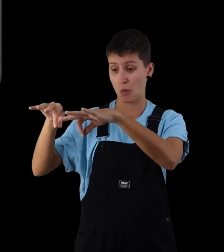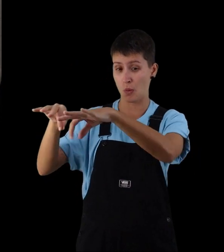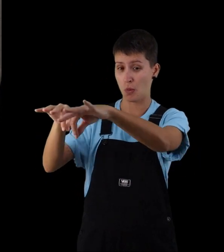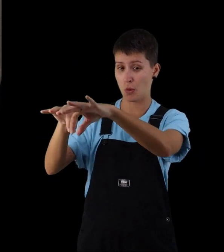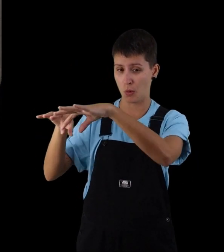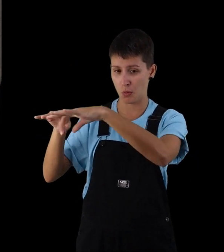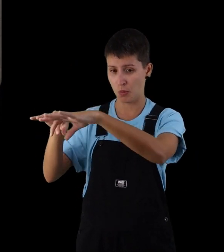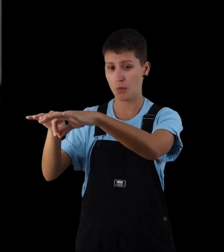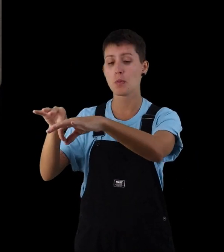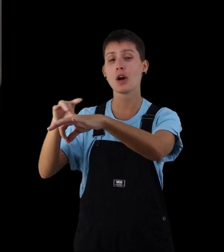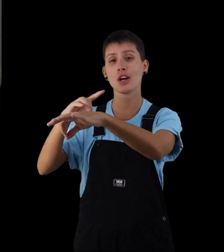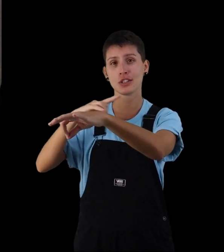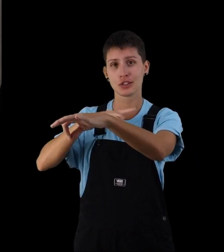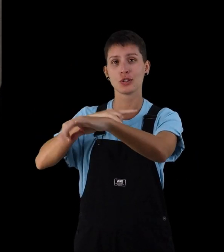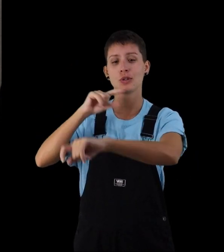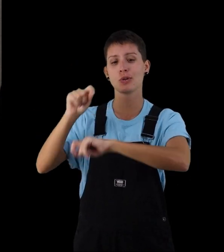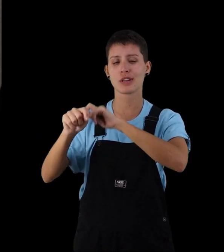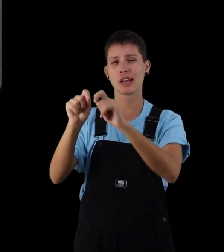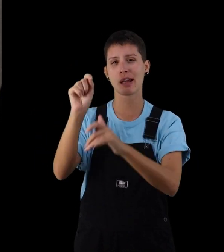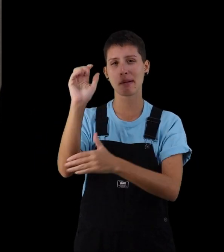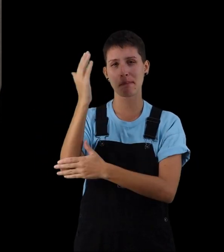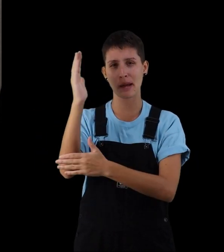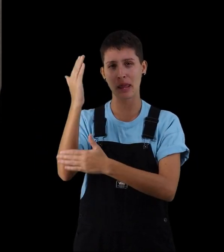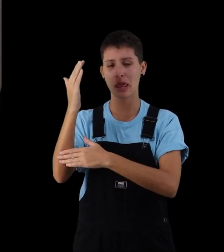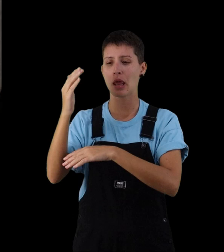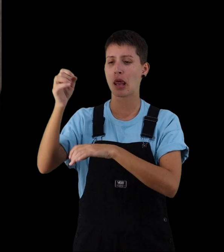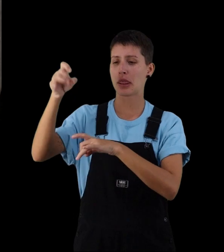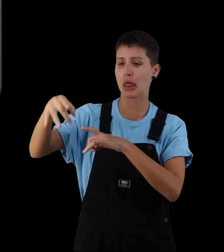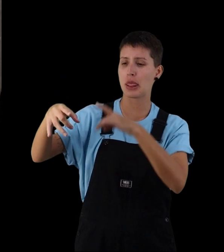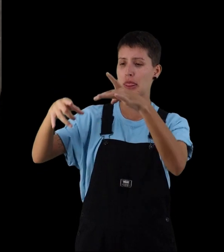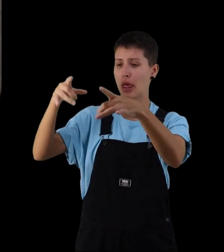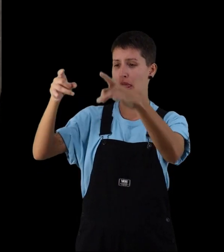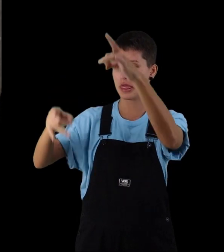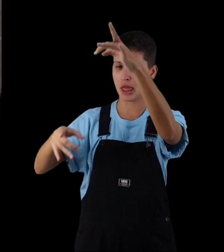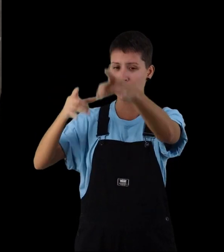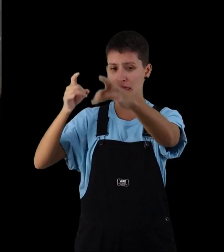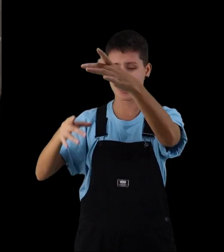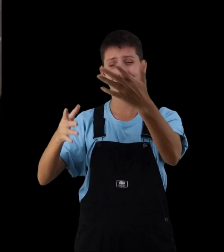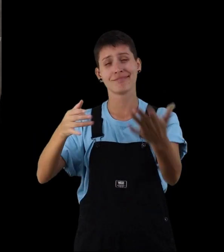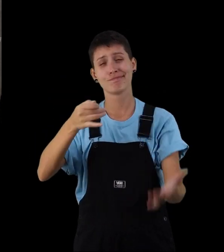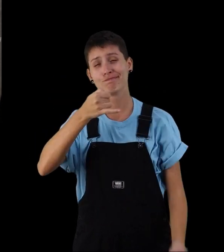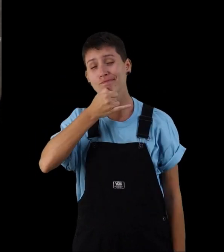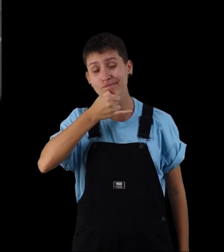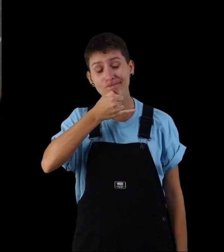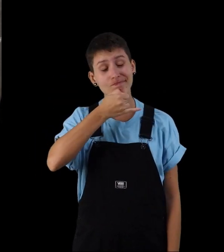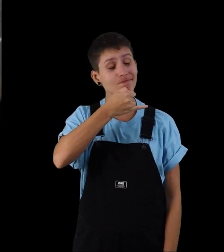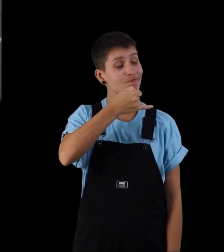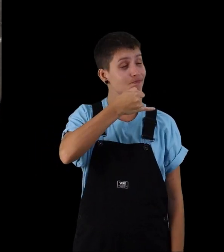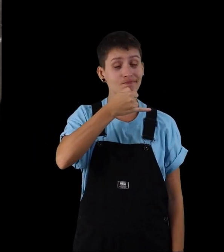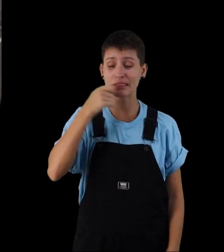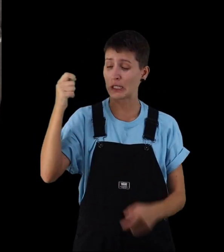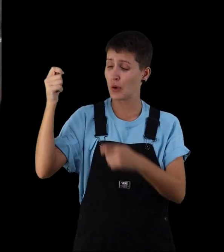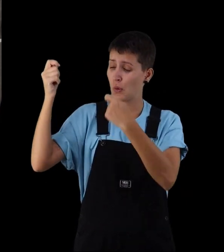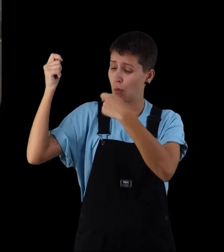que a mãe lavava com sabão, estavam tiras de madeira boiando. Que